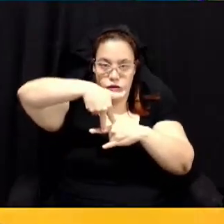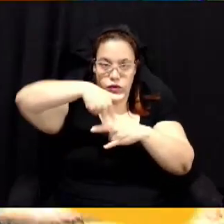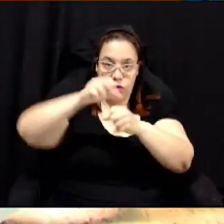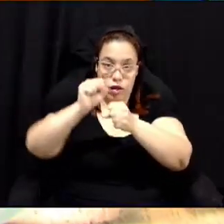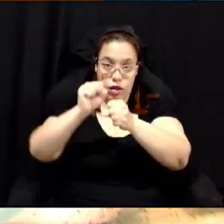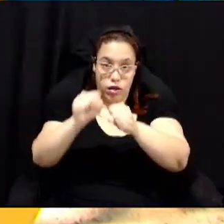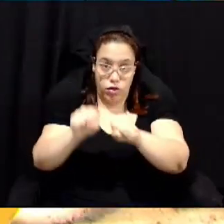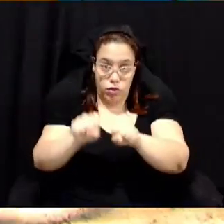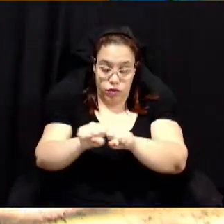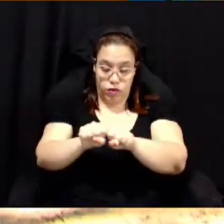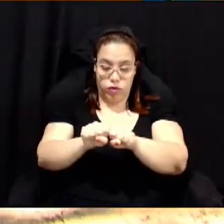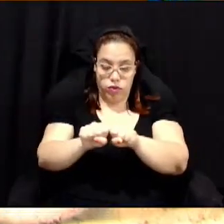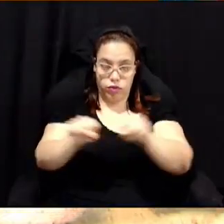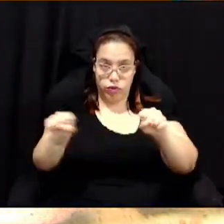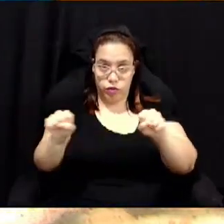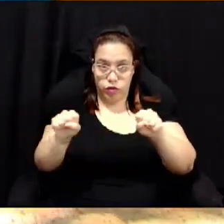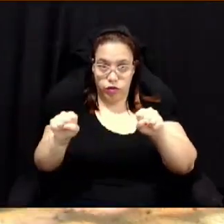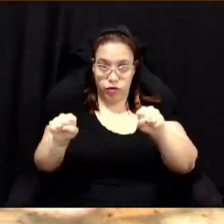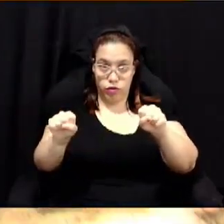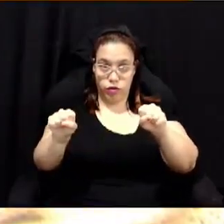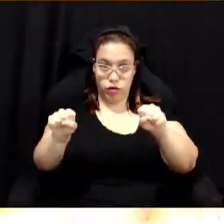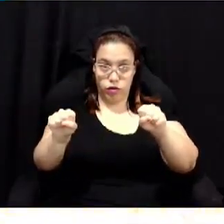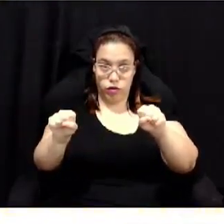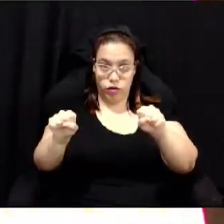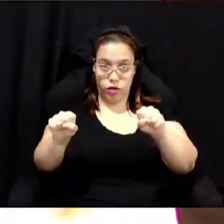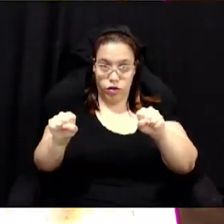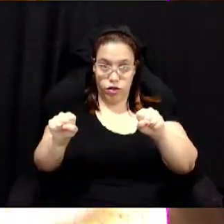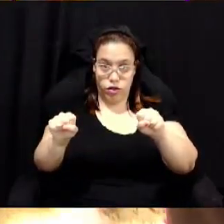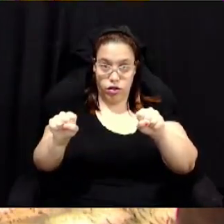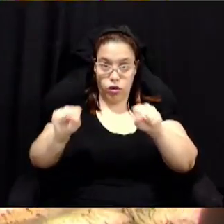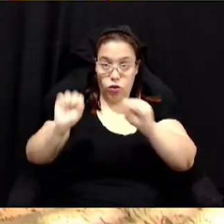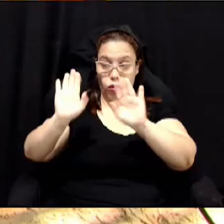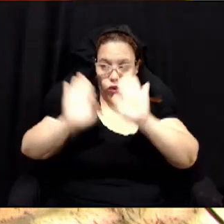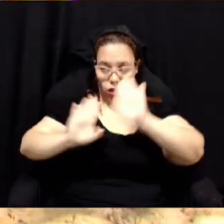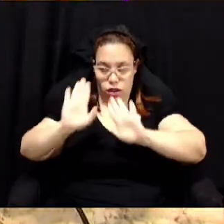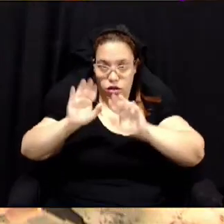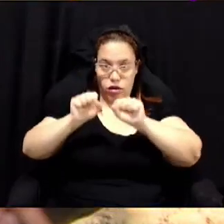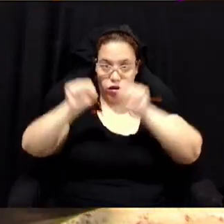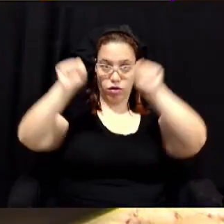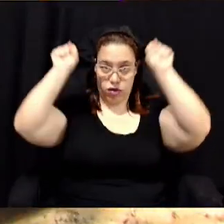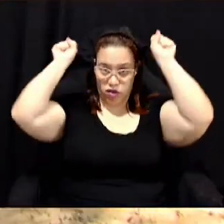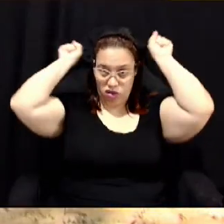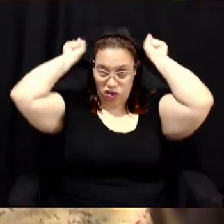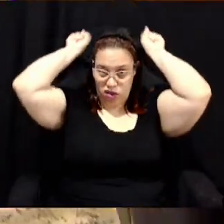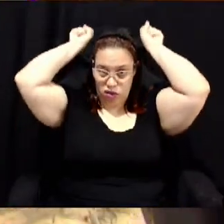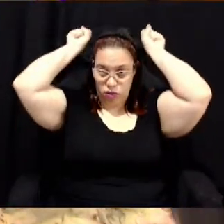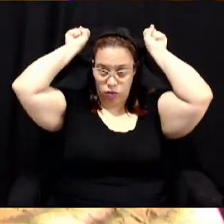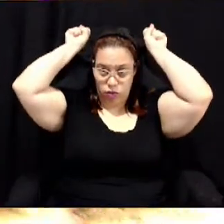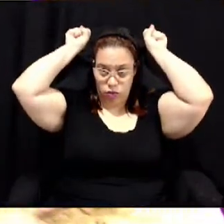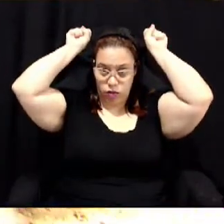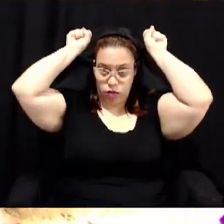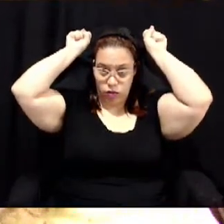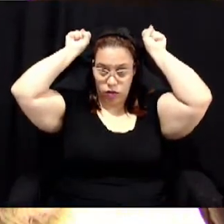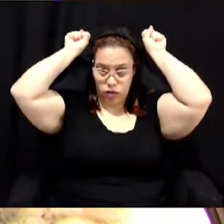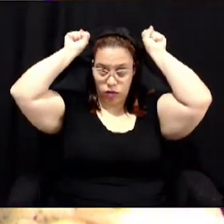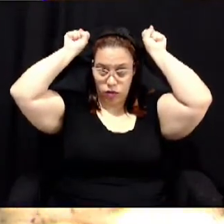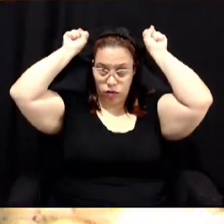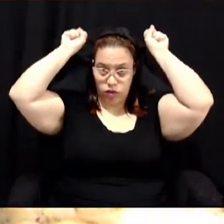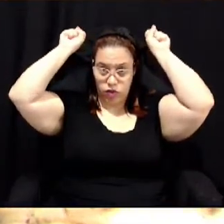vou fazer um movimento, Rafa, cuidado que eu posso bater em você, mas a gente coloca o remo na cabeça, abre os